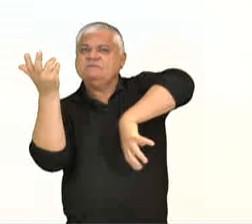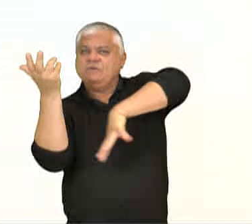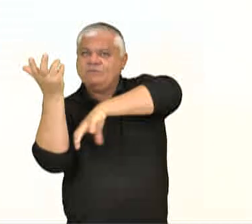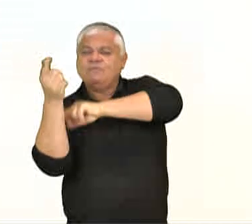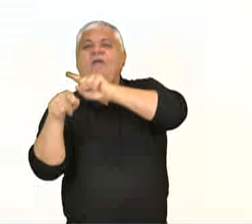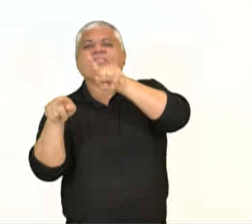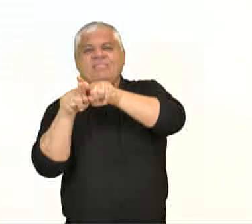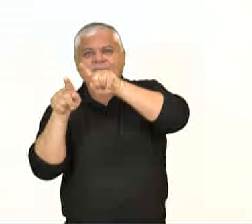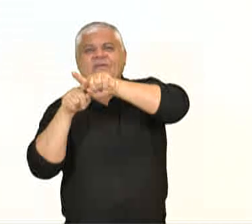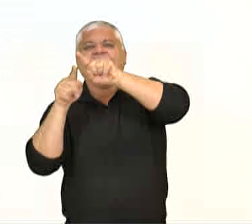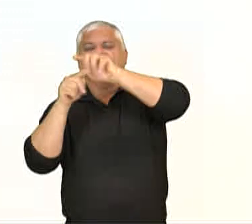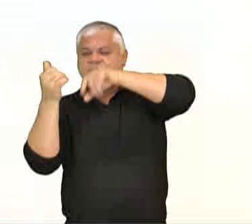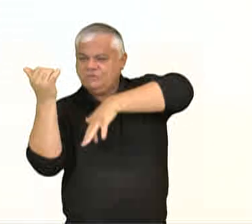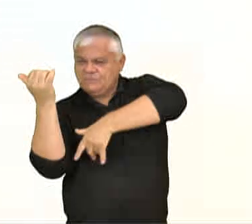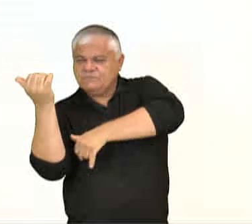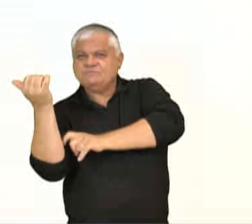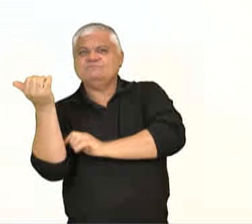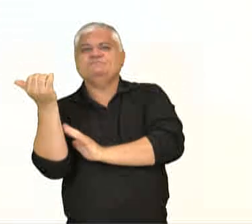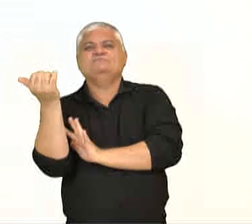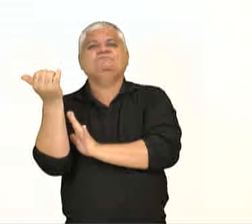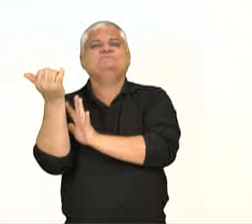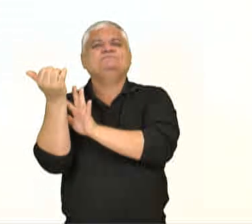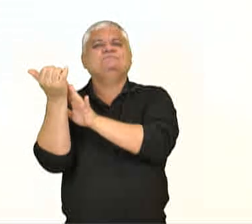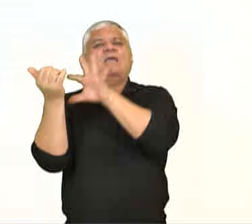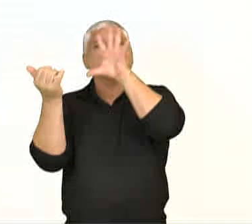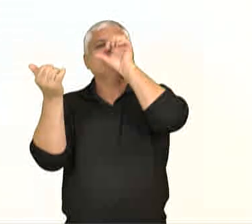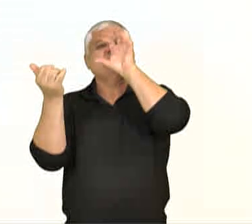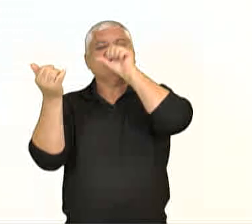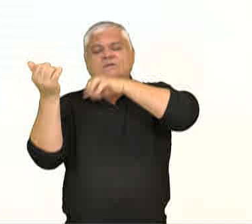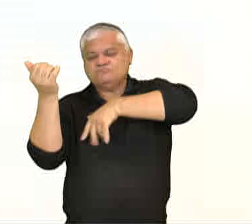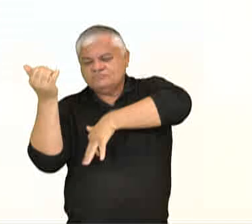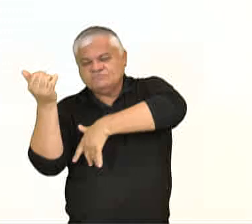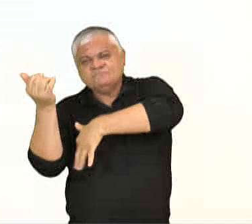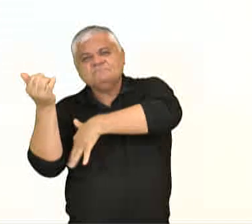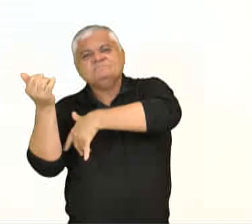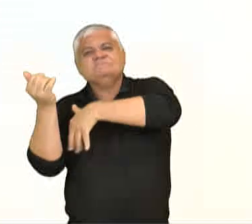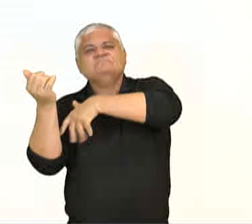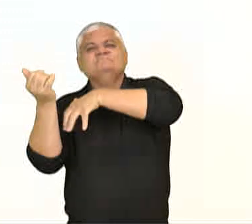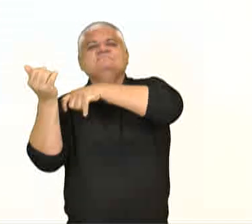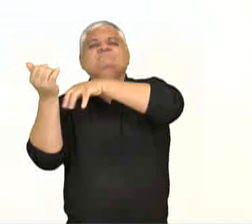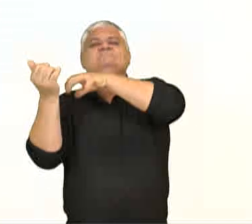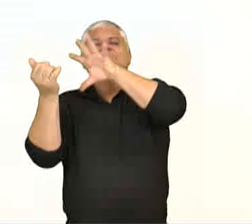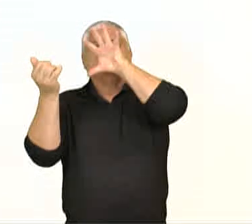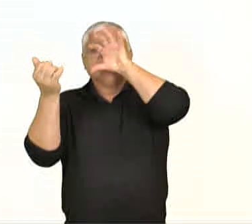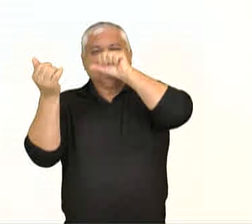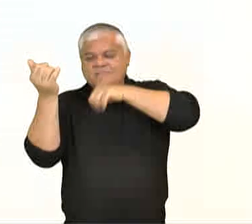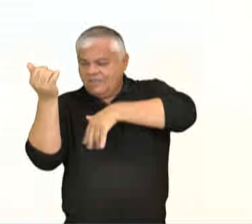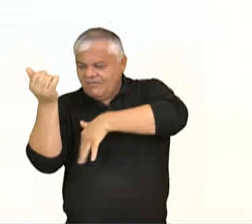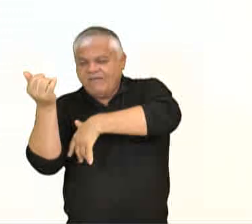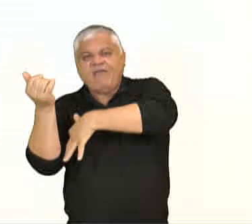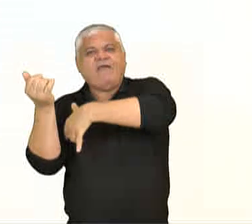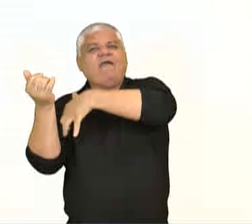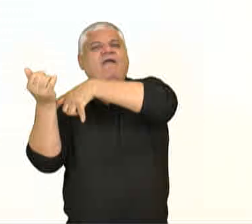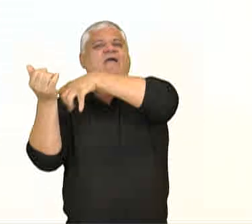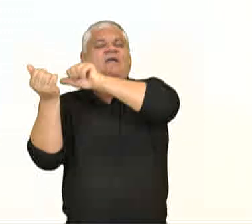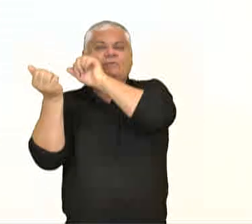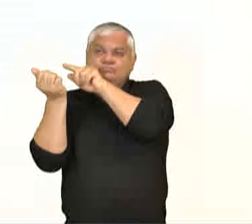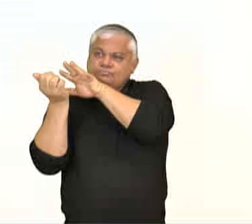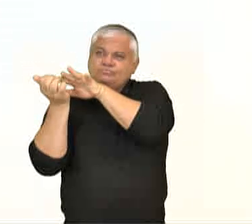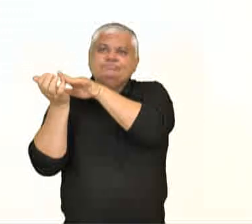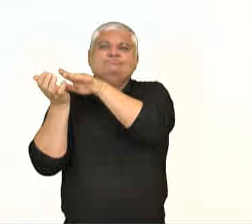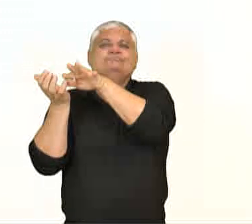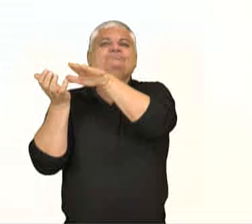fotossíntese, elas também realizam o processo de respiração. Minha gente, a planta respira. E na